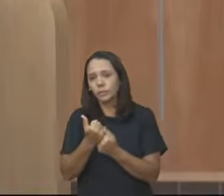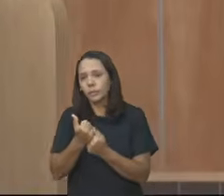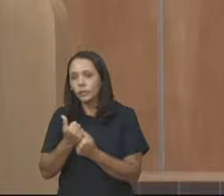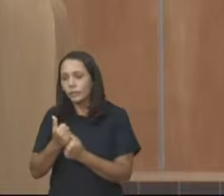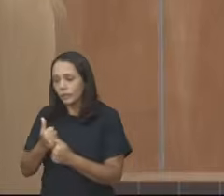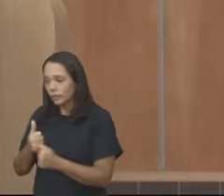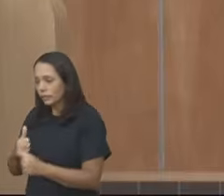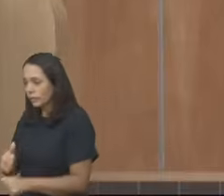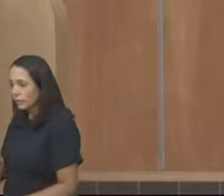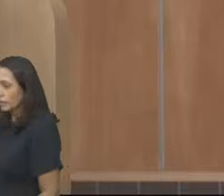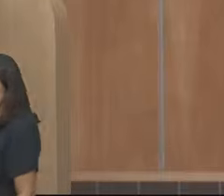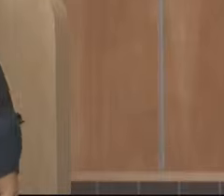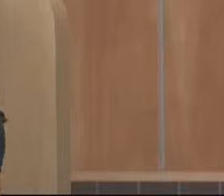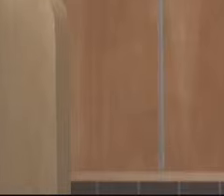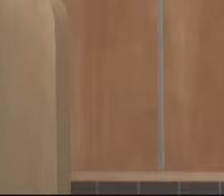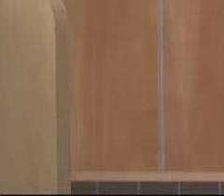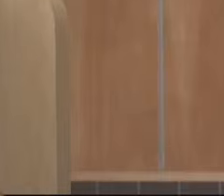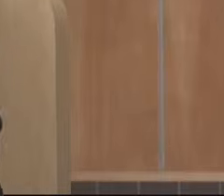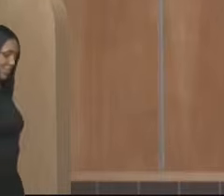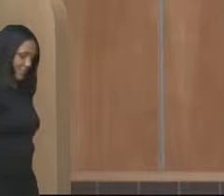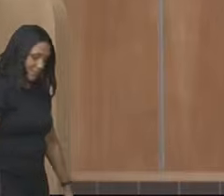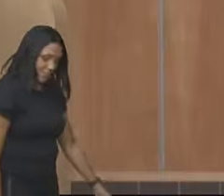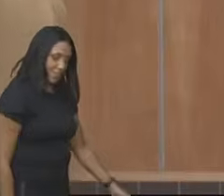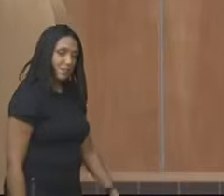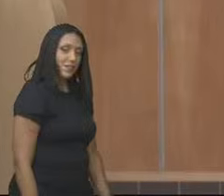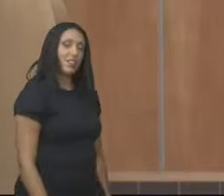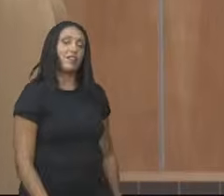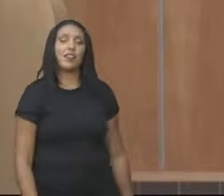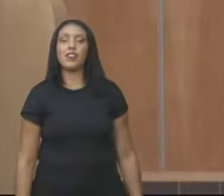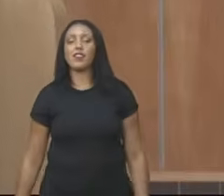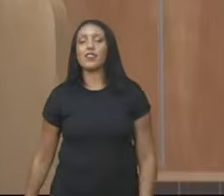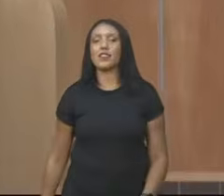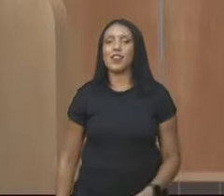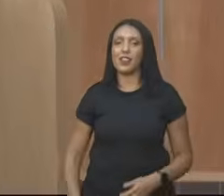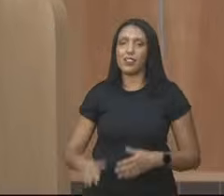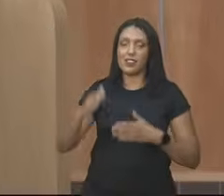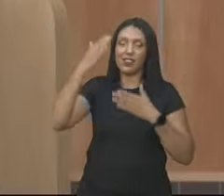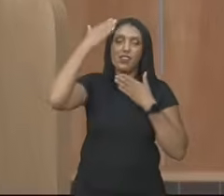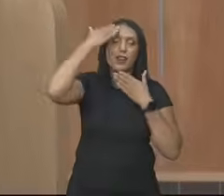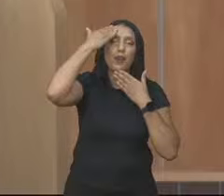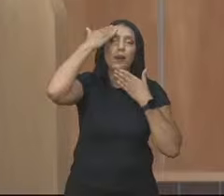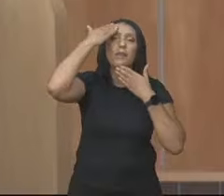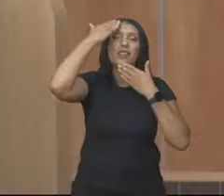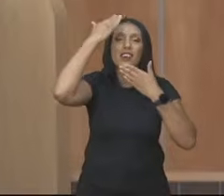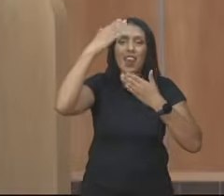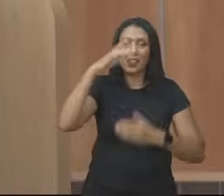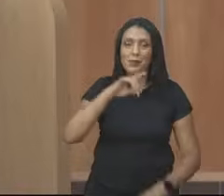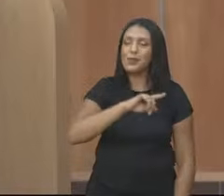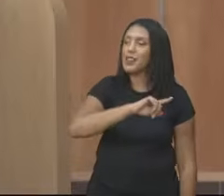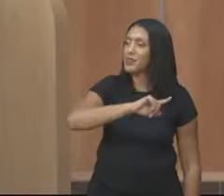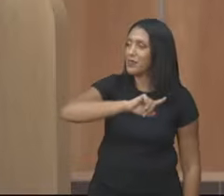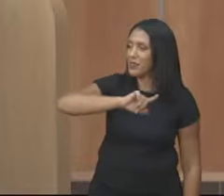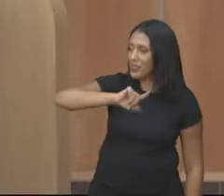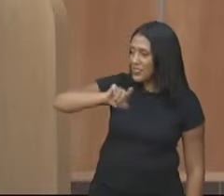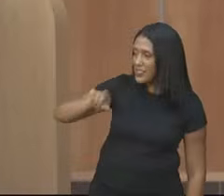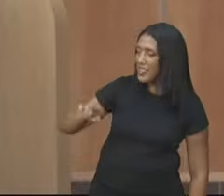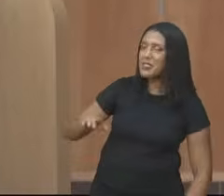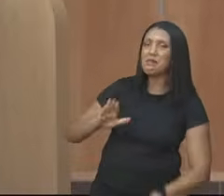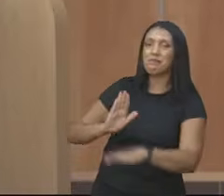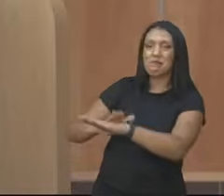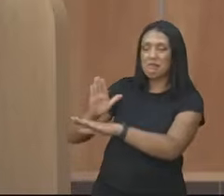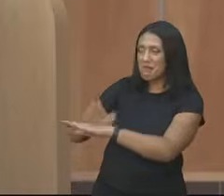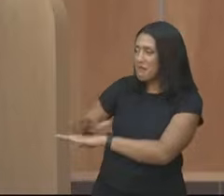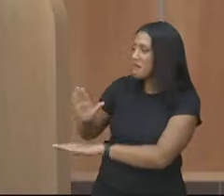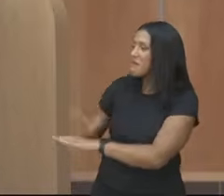chegarem aonde nós não conseguimos chegar, porque a gente consegue até um ponto e vocês vão até a ponta. Parabéns por